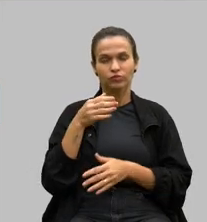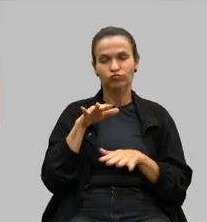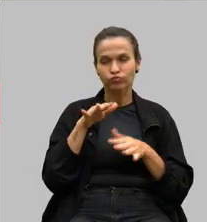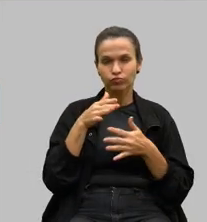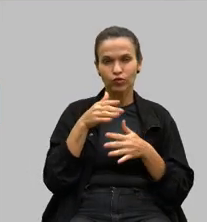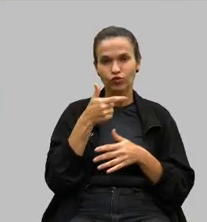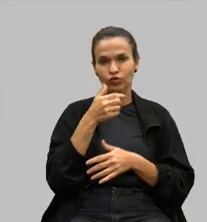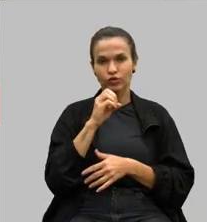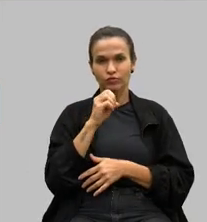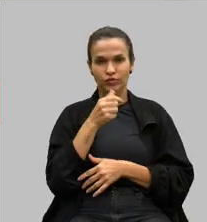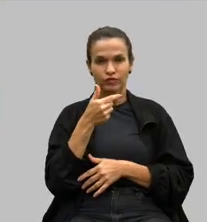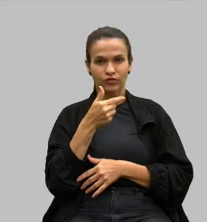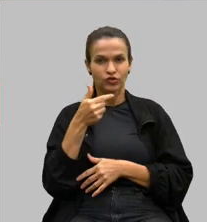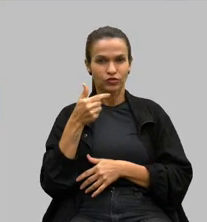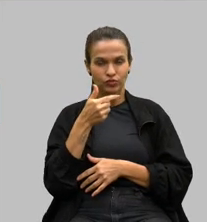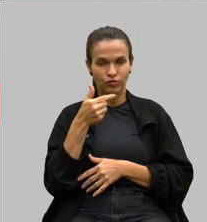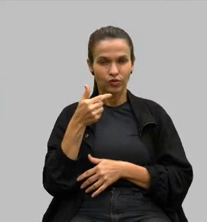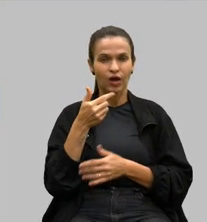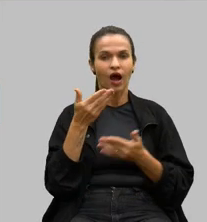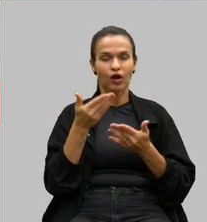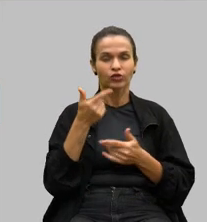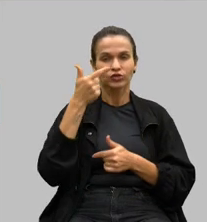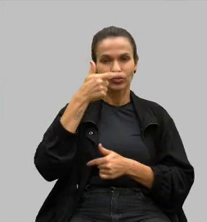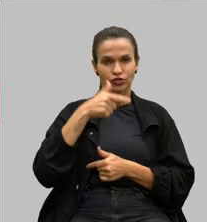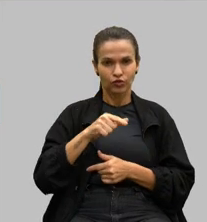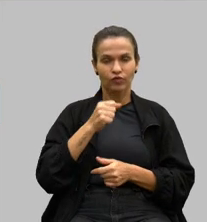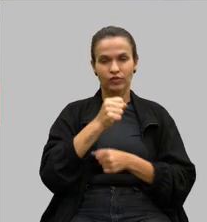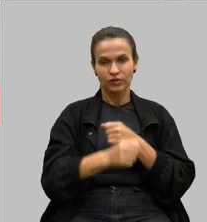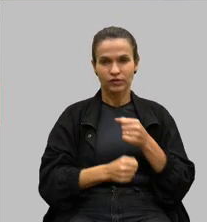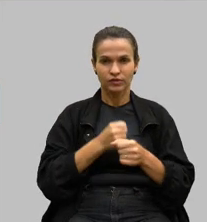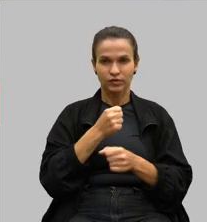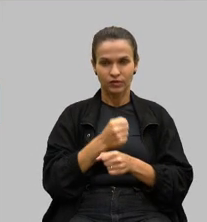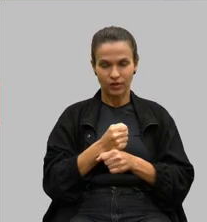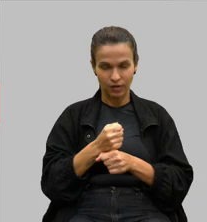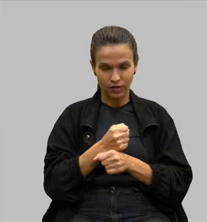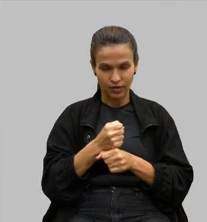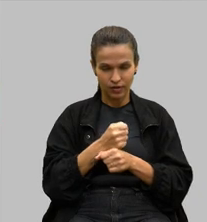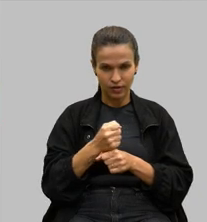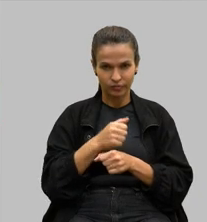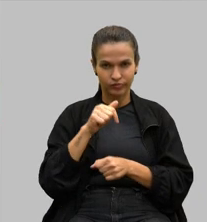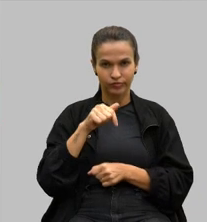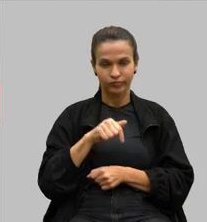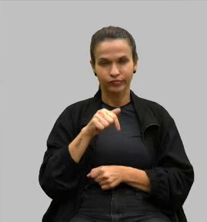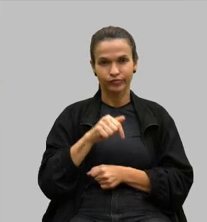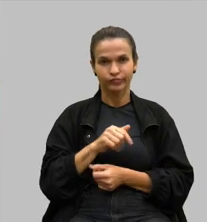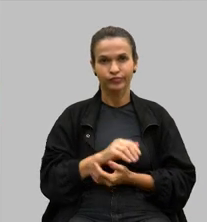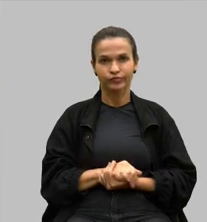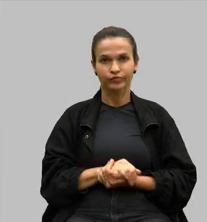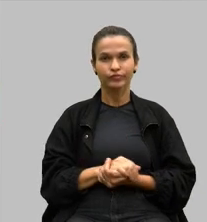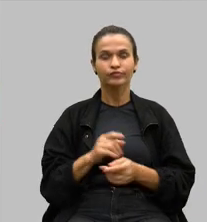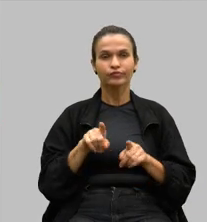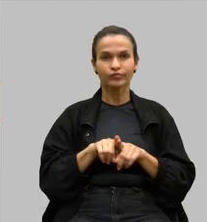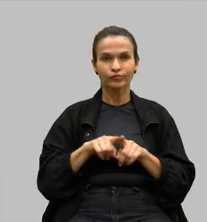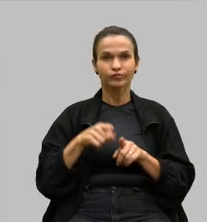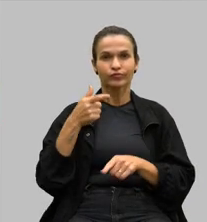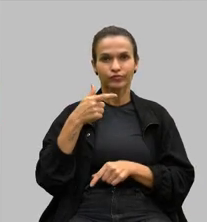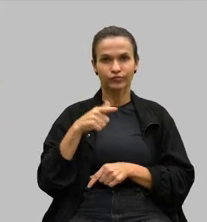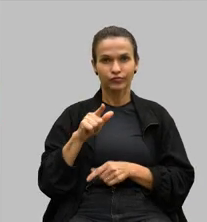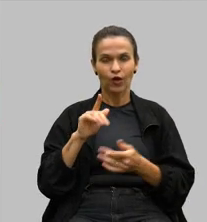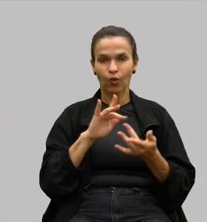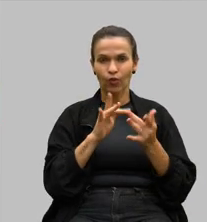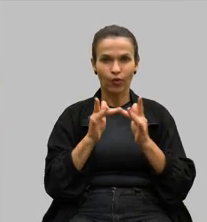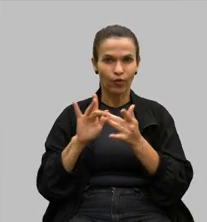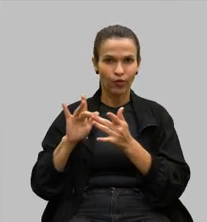2022 agora talvez vai se repetir nesse ano Eh aí também acho que tá repetido conectividade